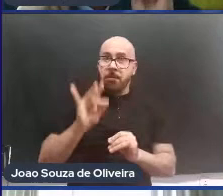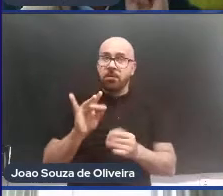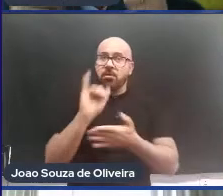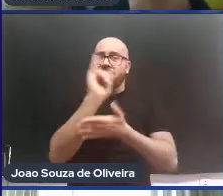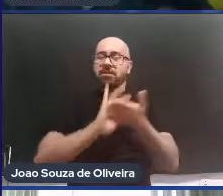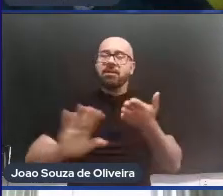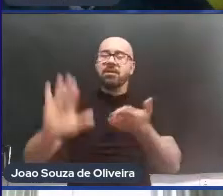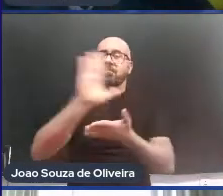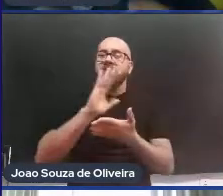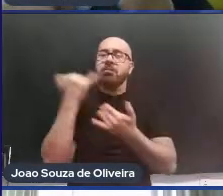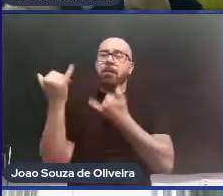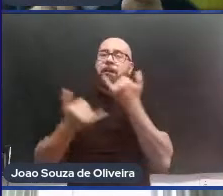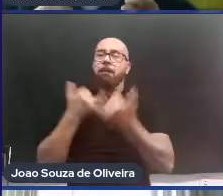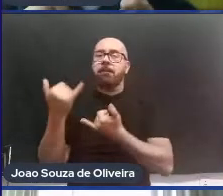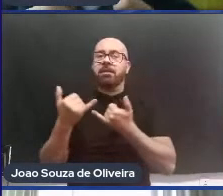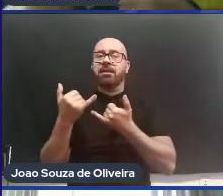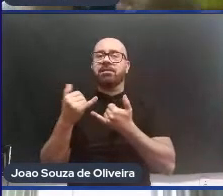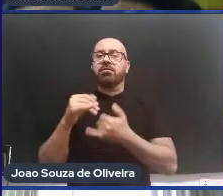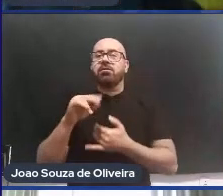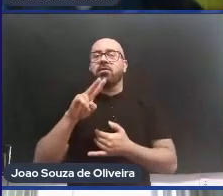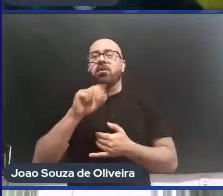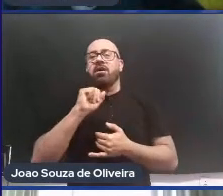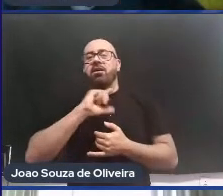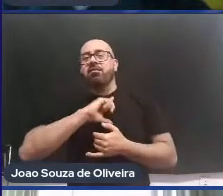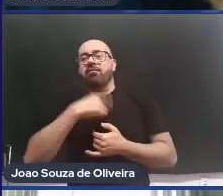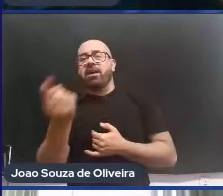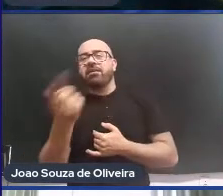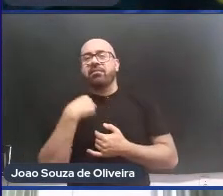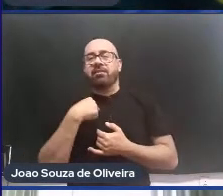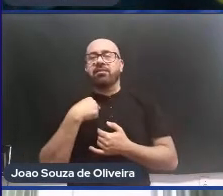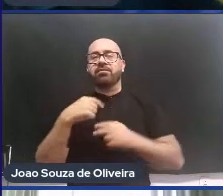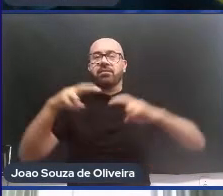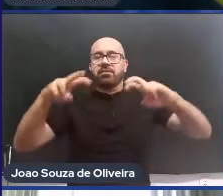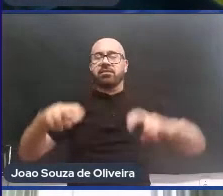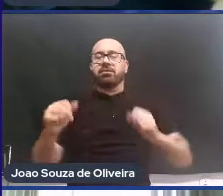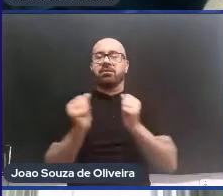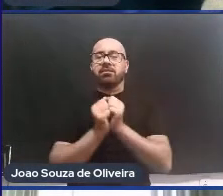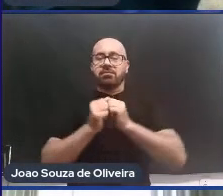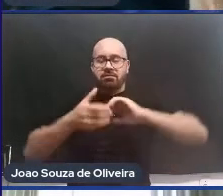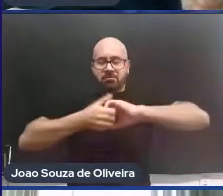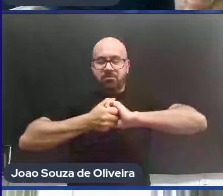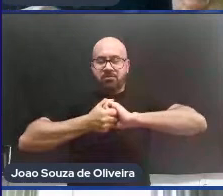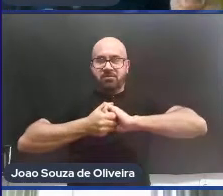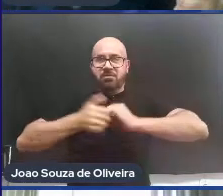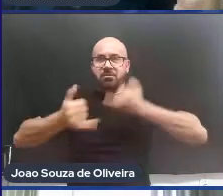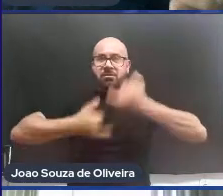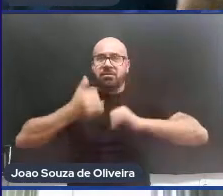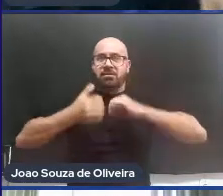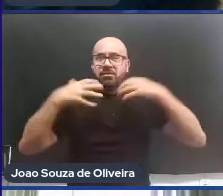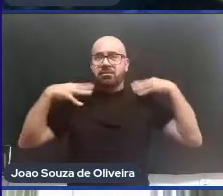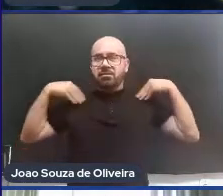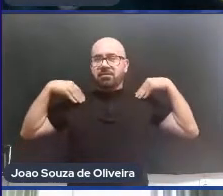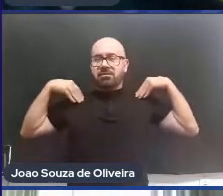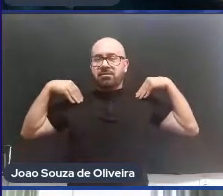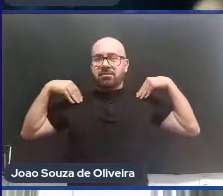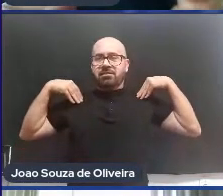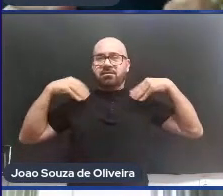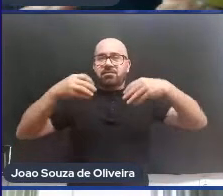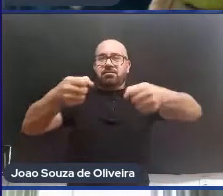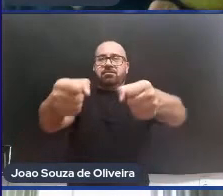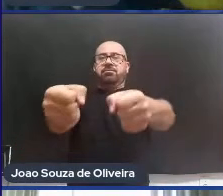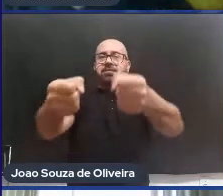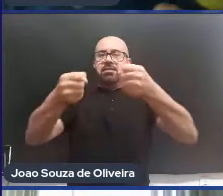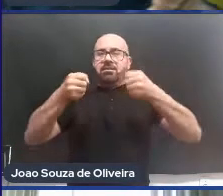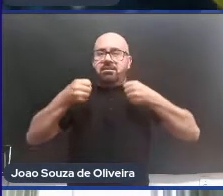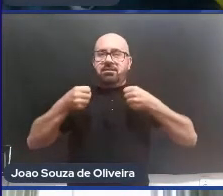para fazer a brincadeira do vai bem sabe aquele que a gente senta juntinho pega mão do outro para alongar as costas hoje no Priscila